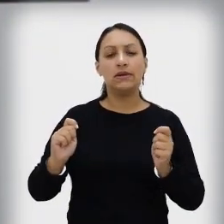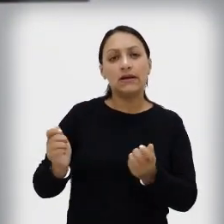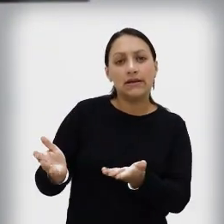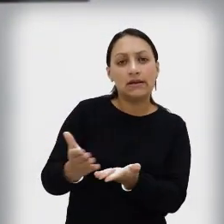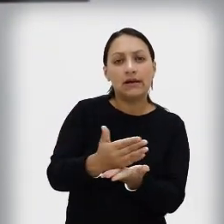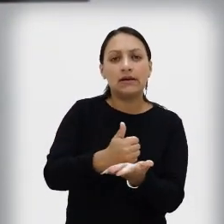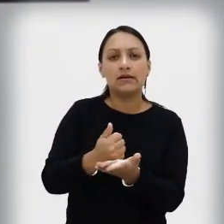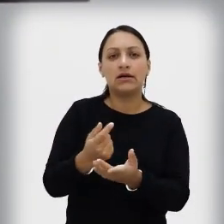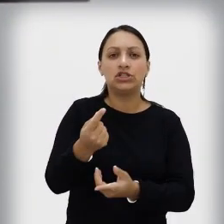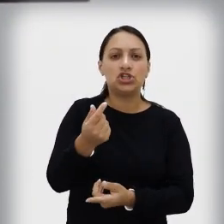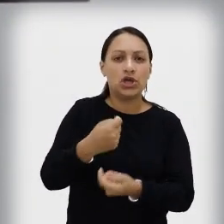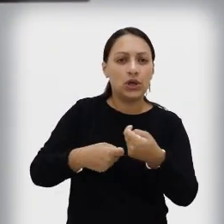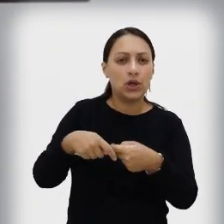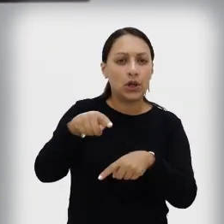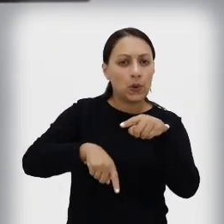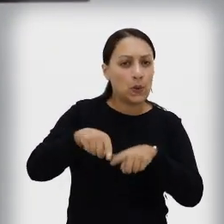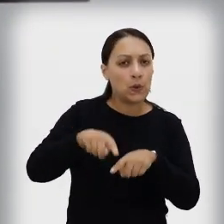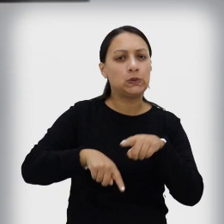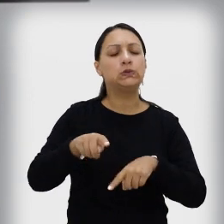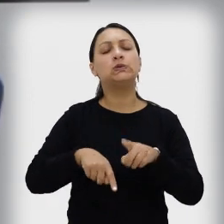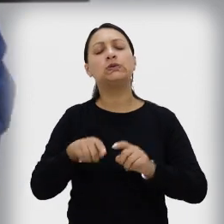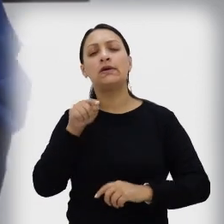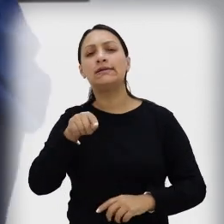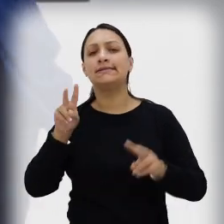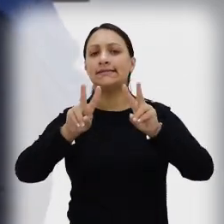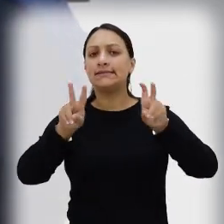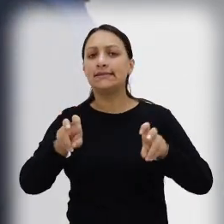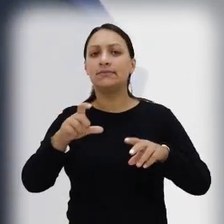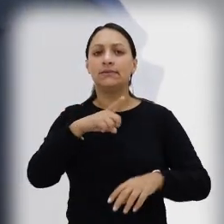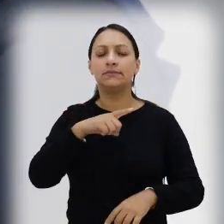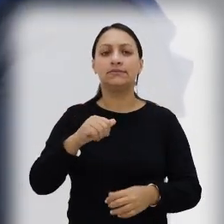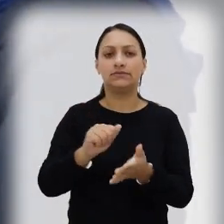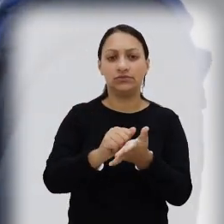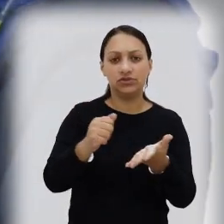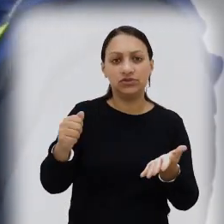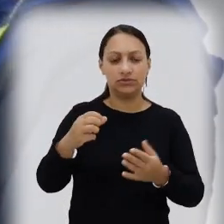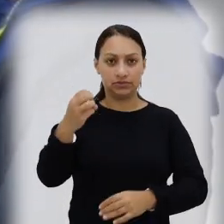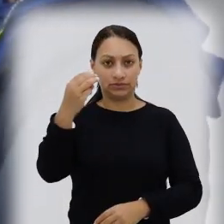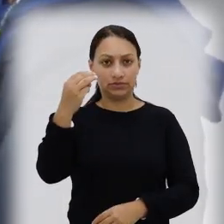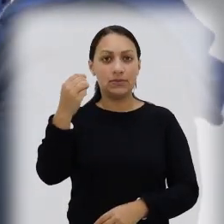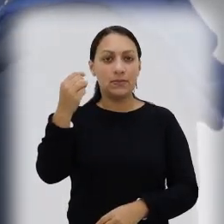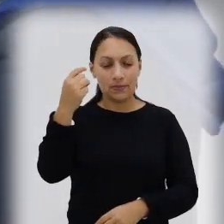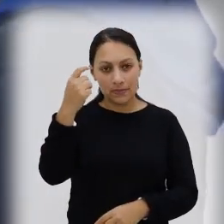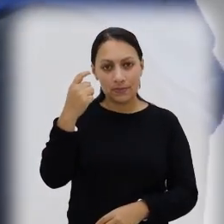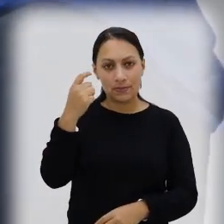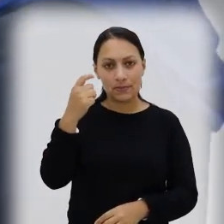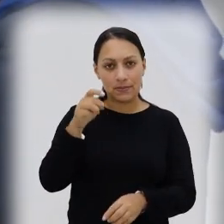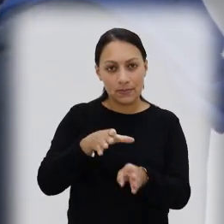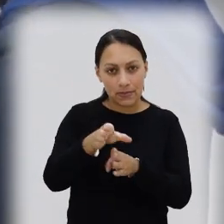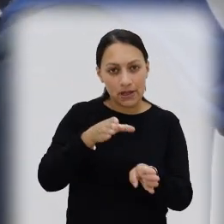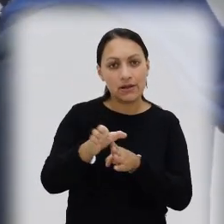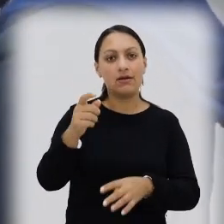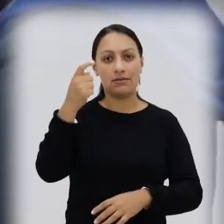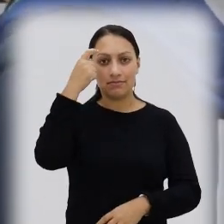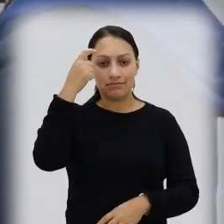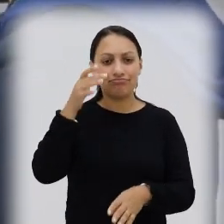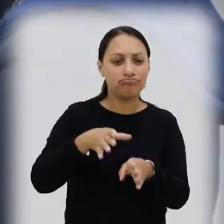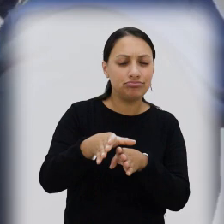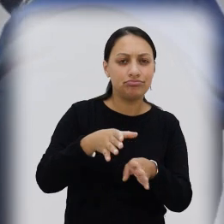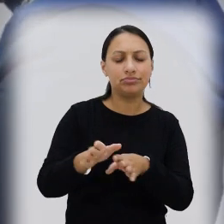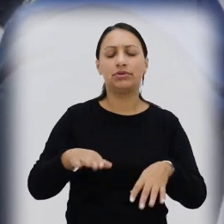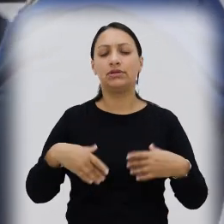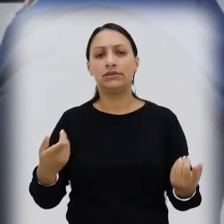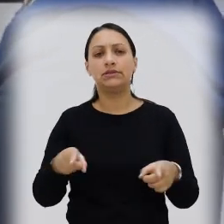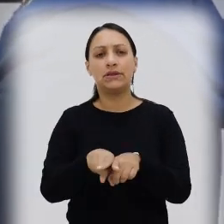recursos. E, para esse tema, nós temos uma agenda de mentoria também, no dia 24/10, captação